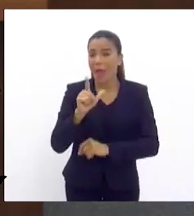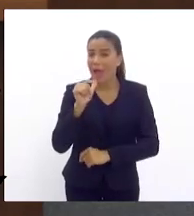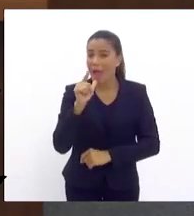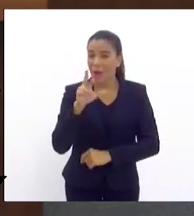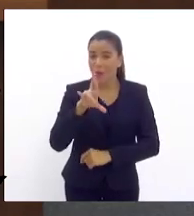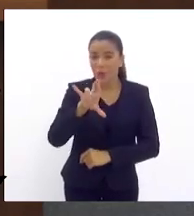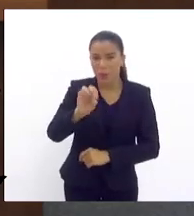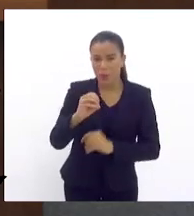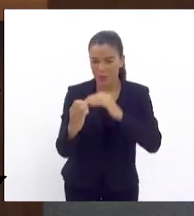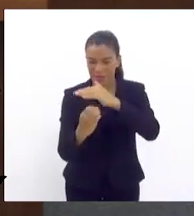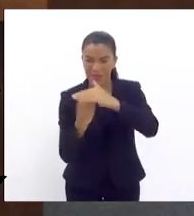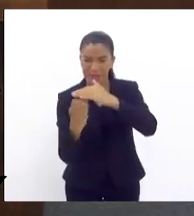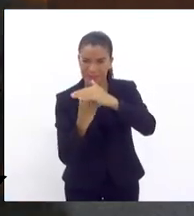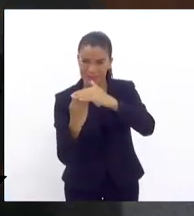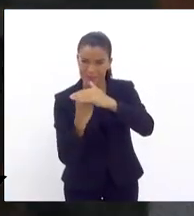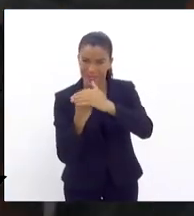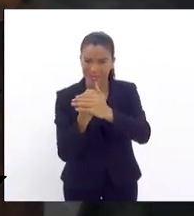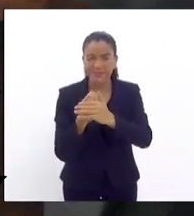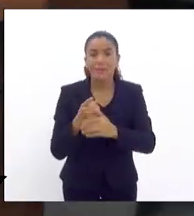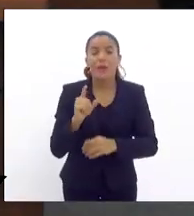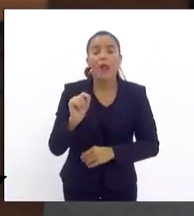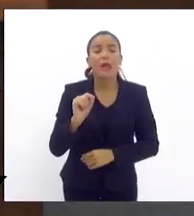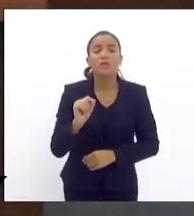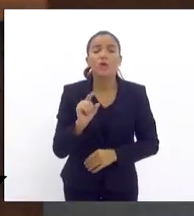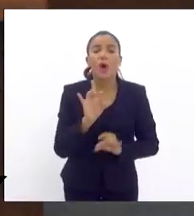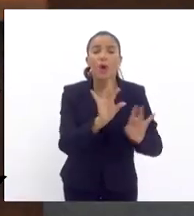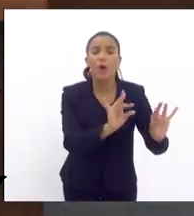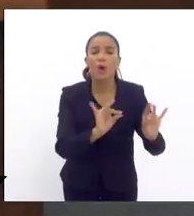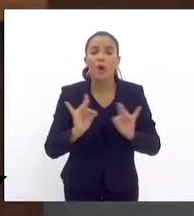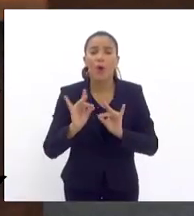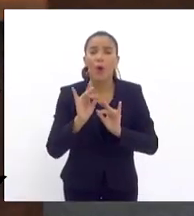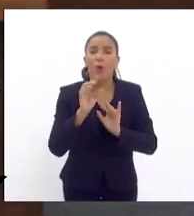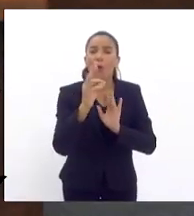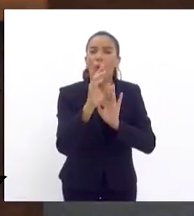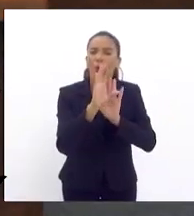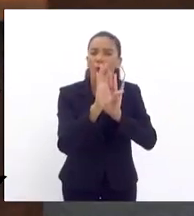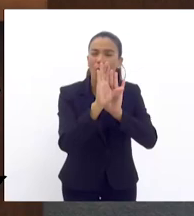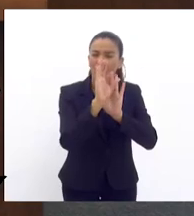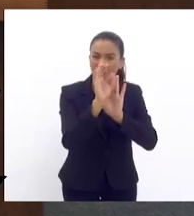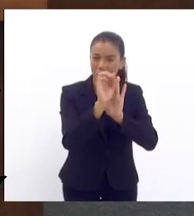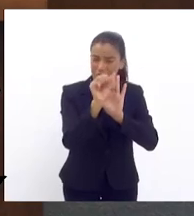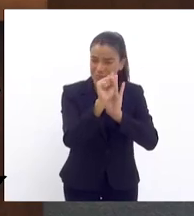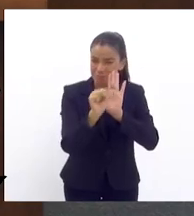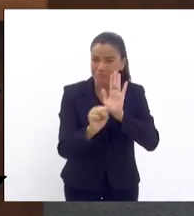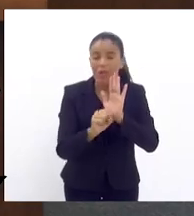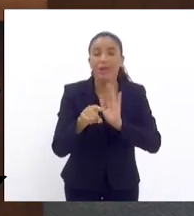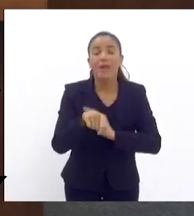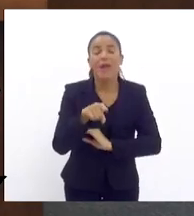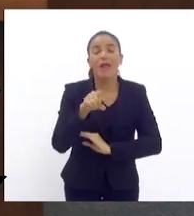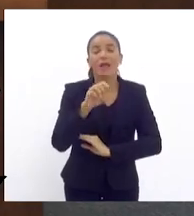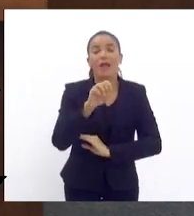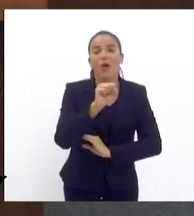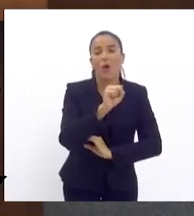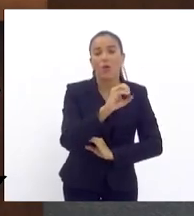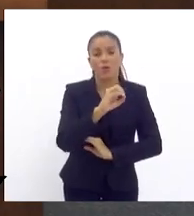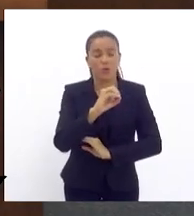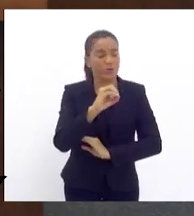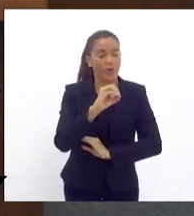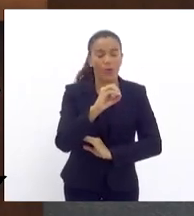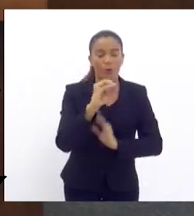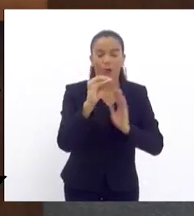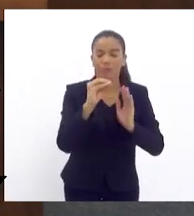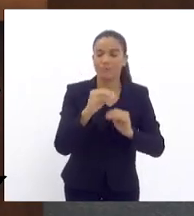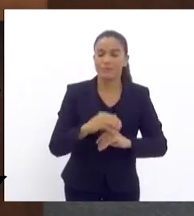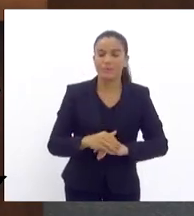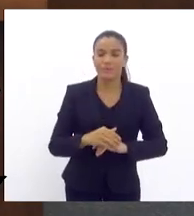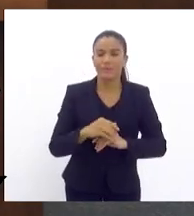Rio, ela simplesmente pegou o Código de Defesa do Consumidor, a Lei 8.078, de 90, e simplesmente